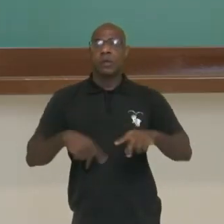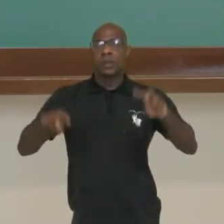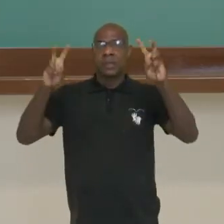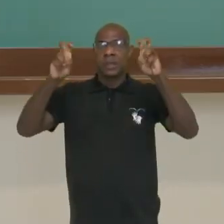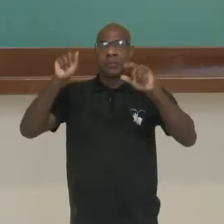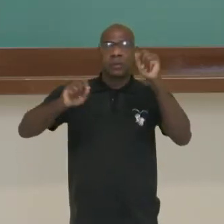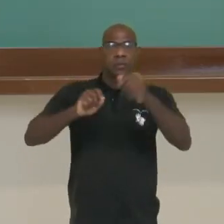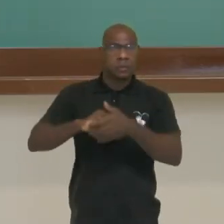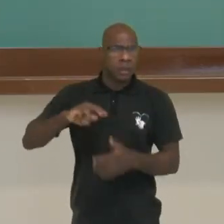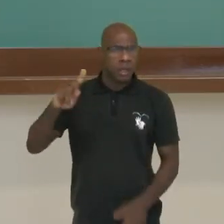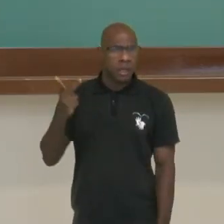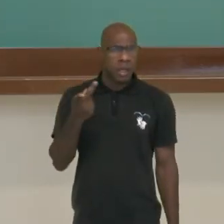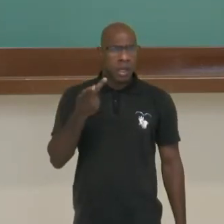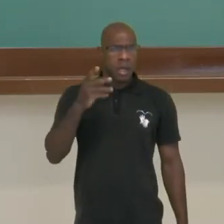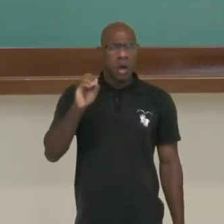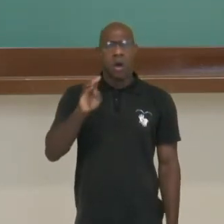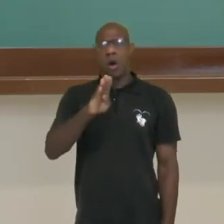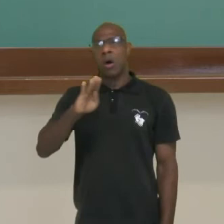que é hobbies.